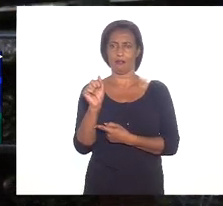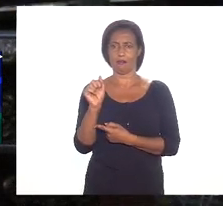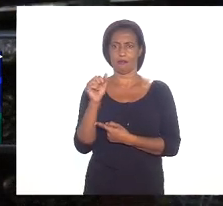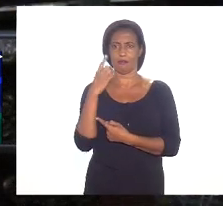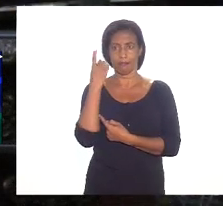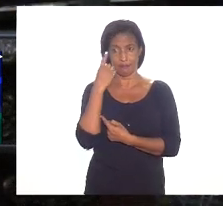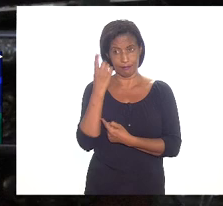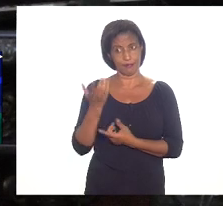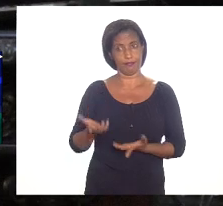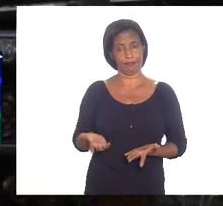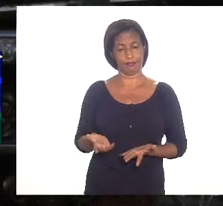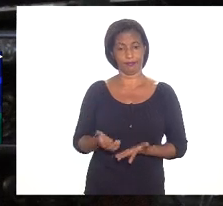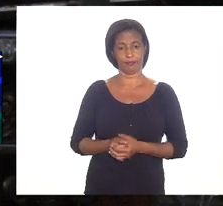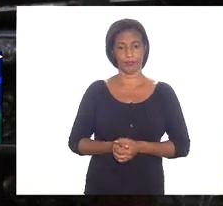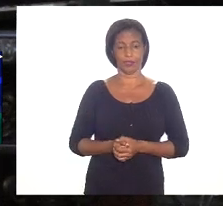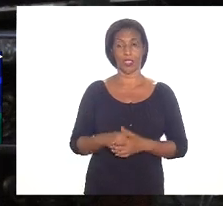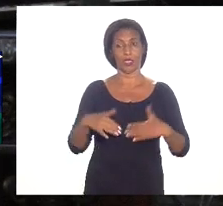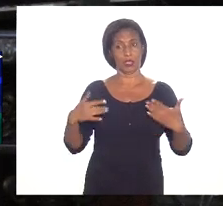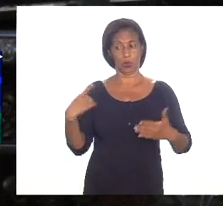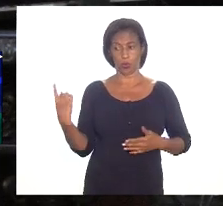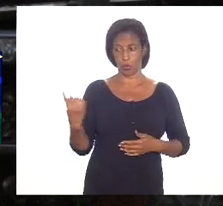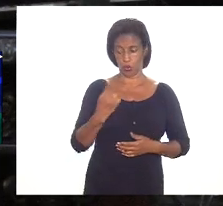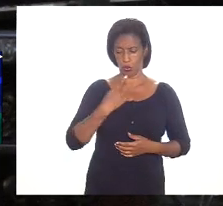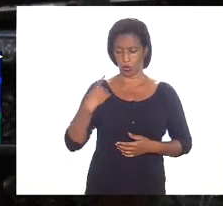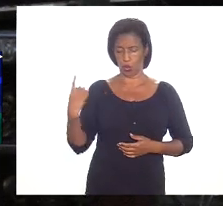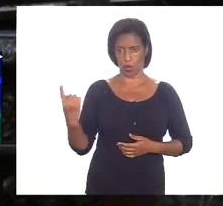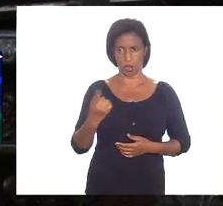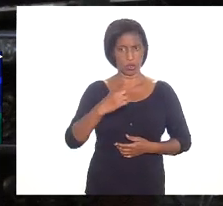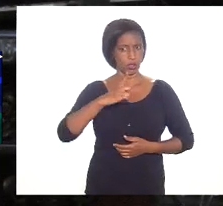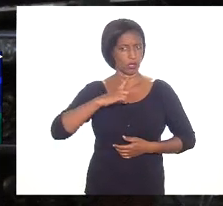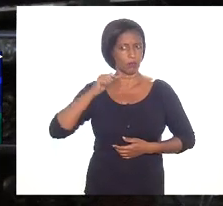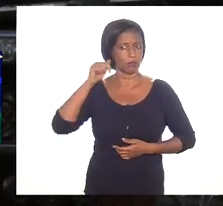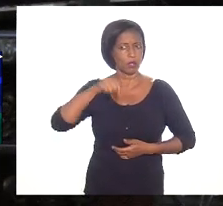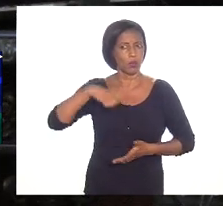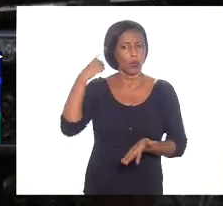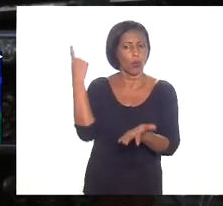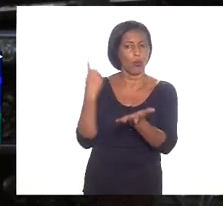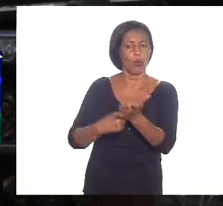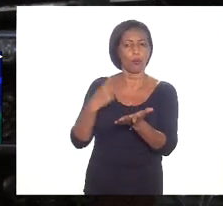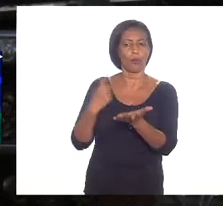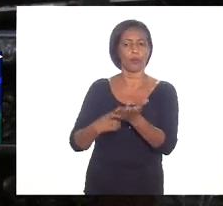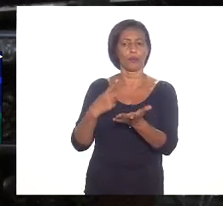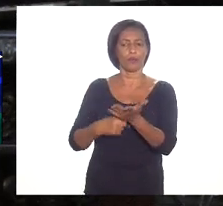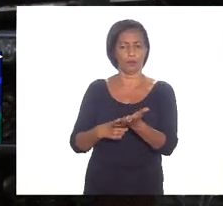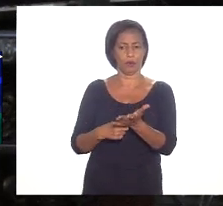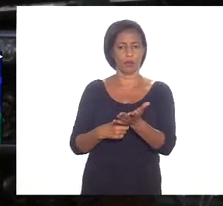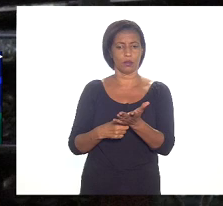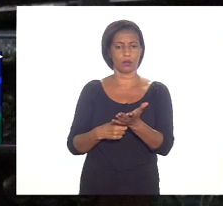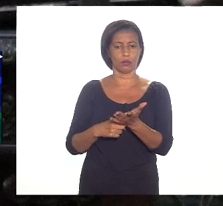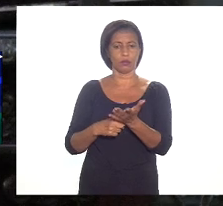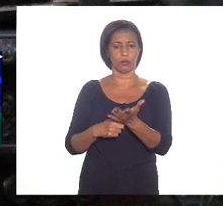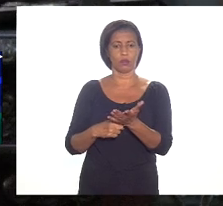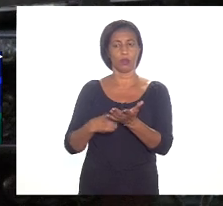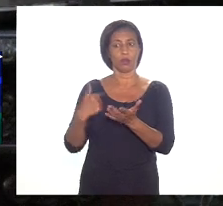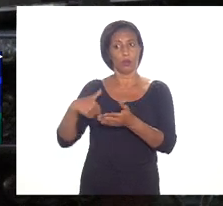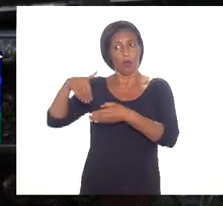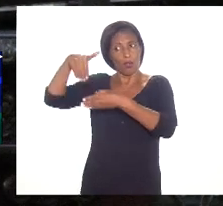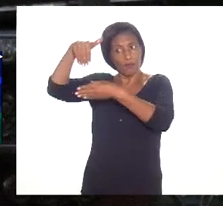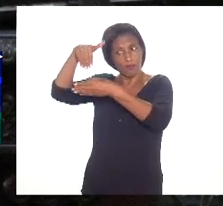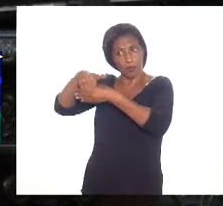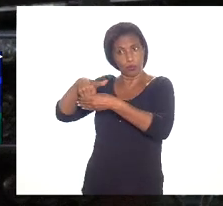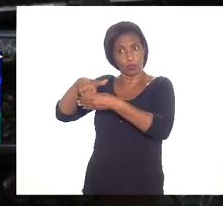bom então nós temos aqui os nossos compromissos com quem nos voltou e nos colocou aqui